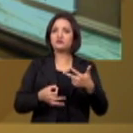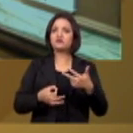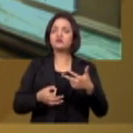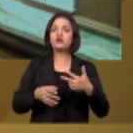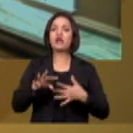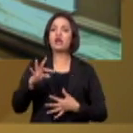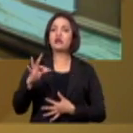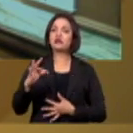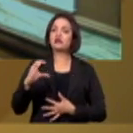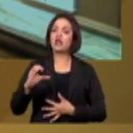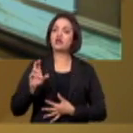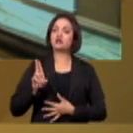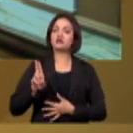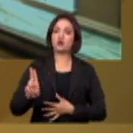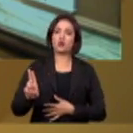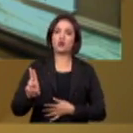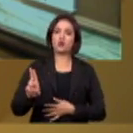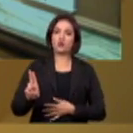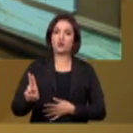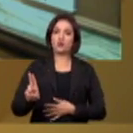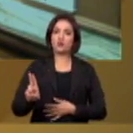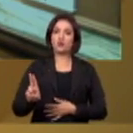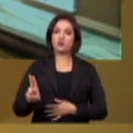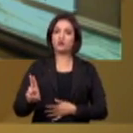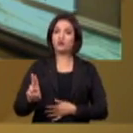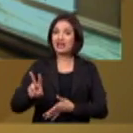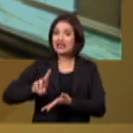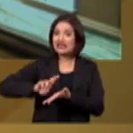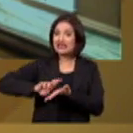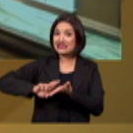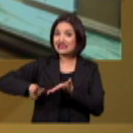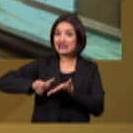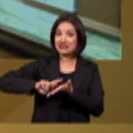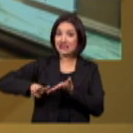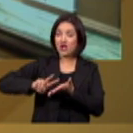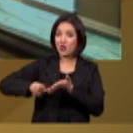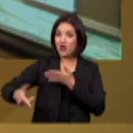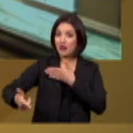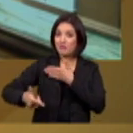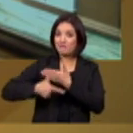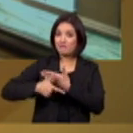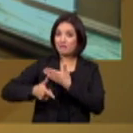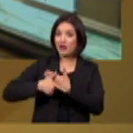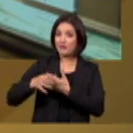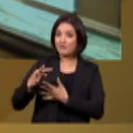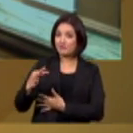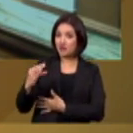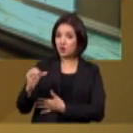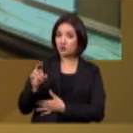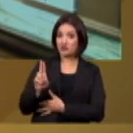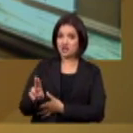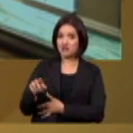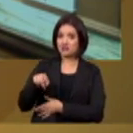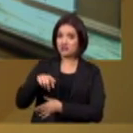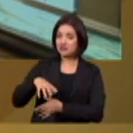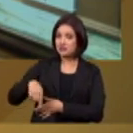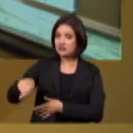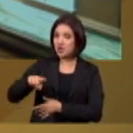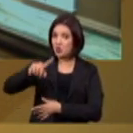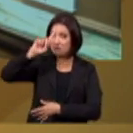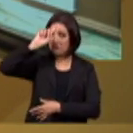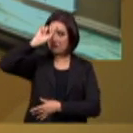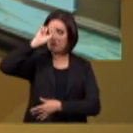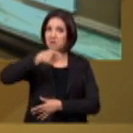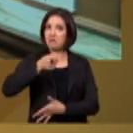das contas da união não pague ao tribunal de contas da união em